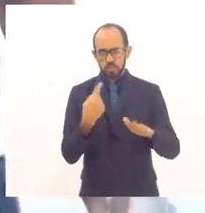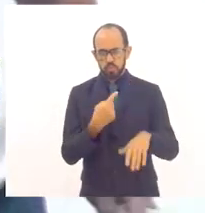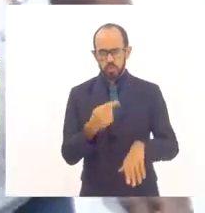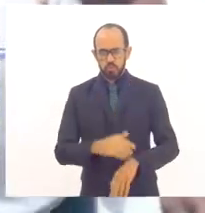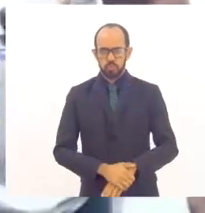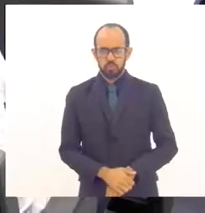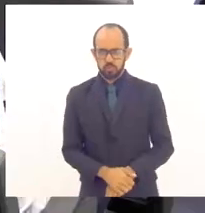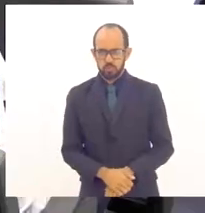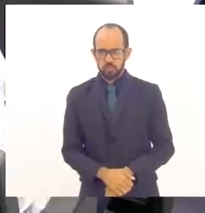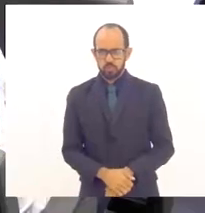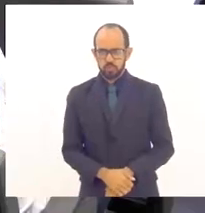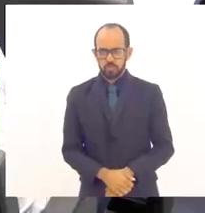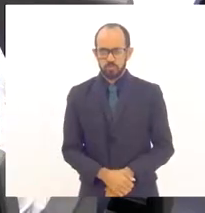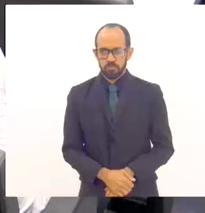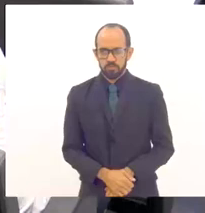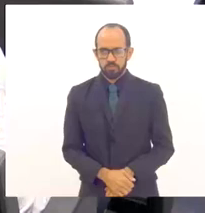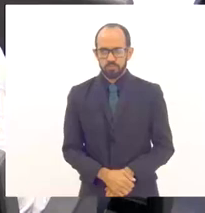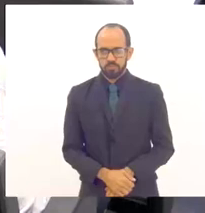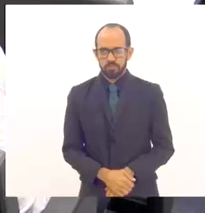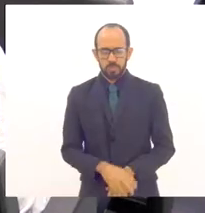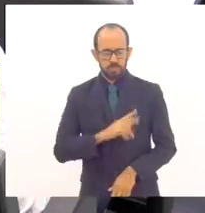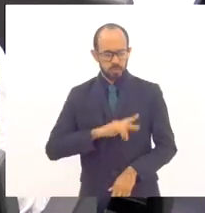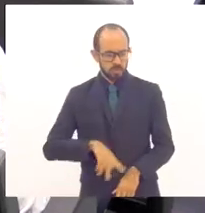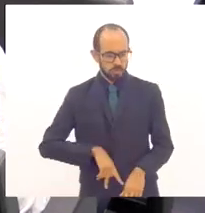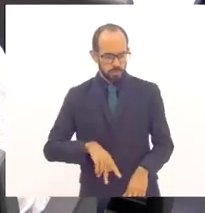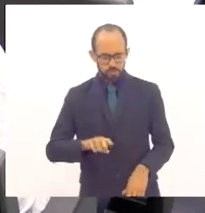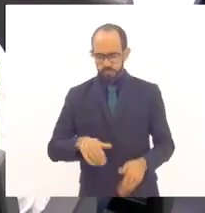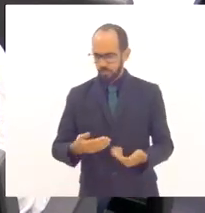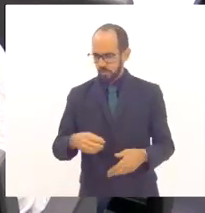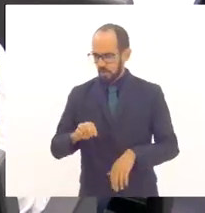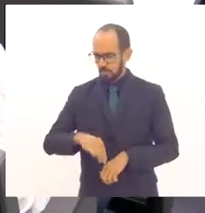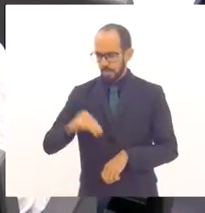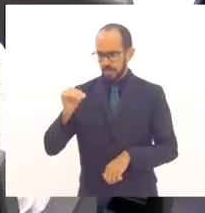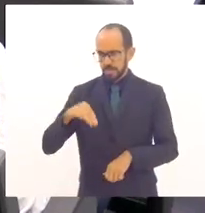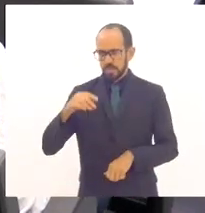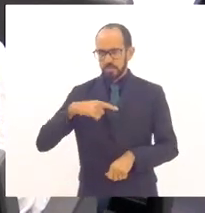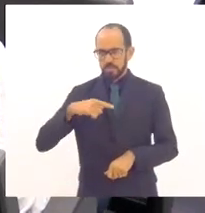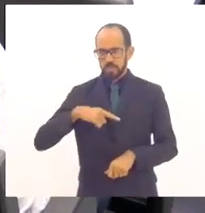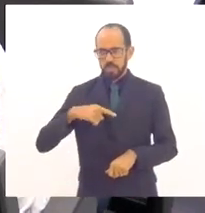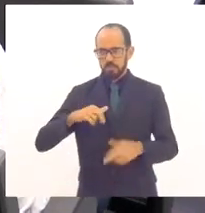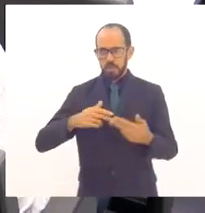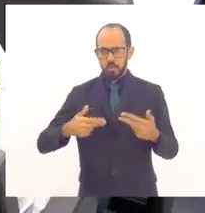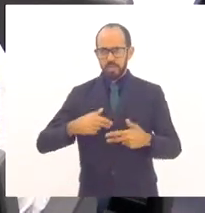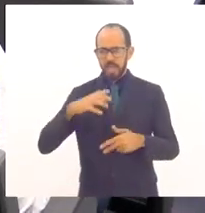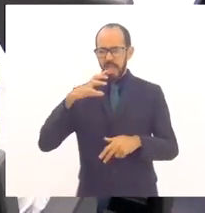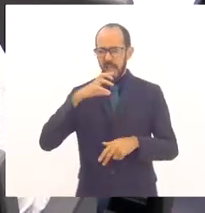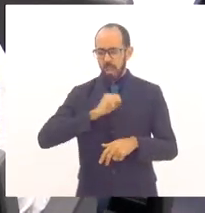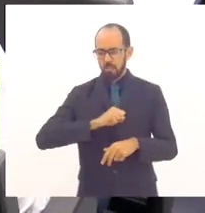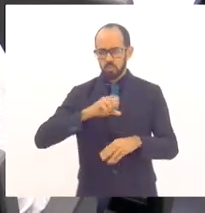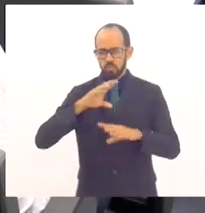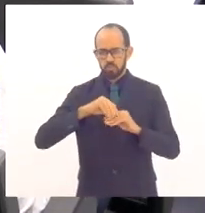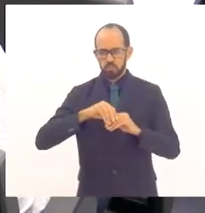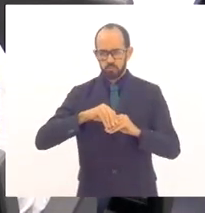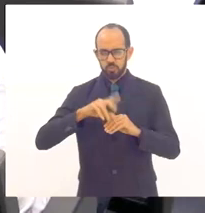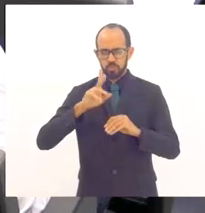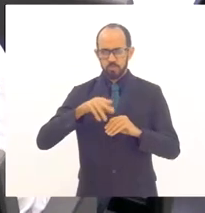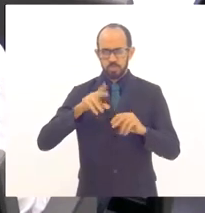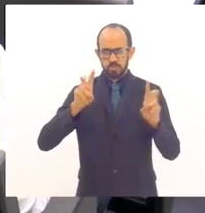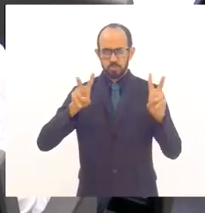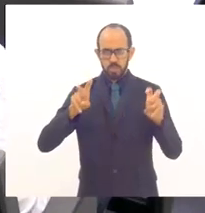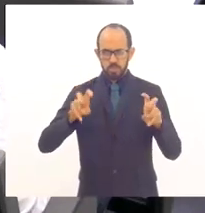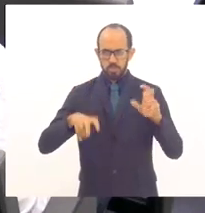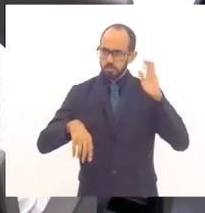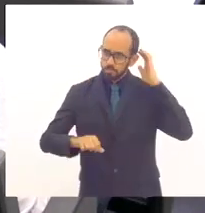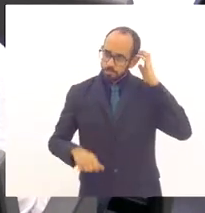esclarecimento. Presidente, a mestra Darlene tem uma questão muito rápida e objetiva sobre o mesmo tema.